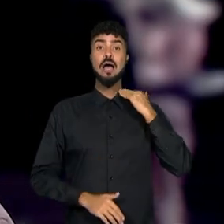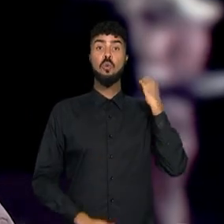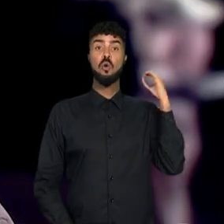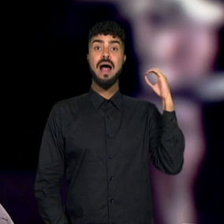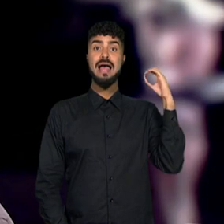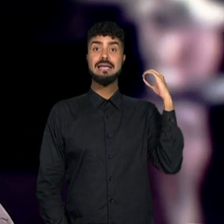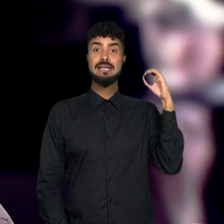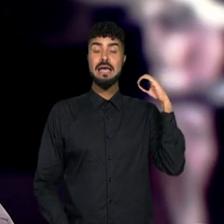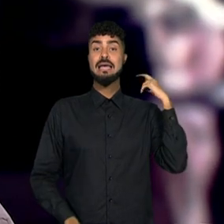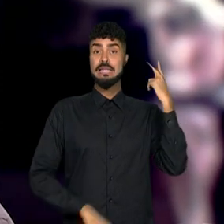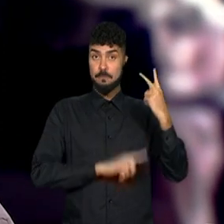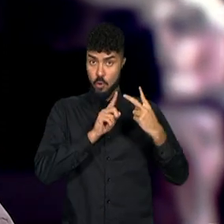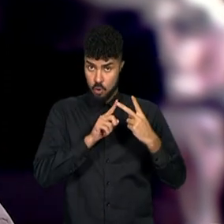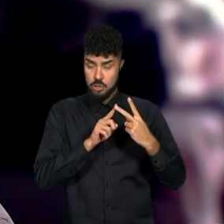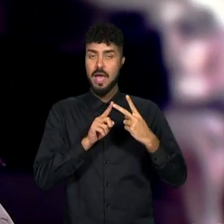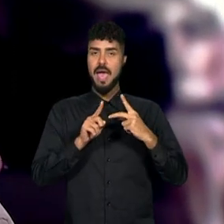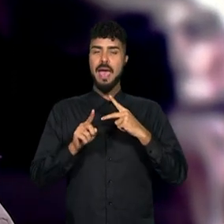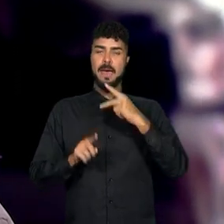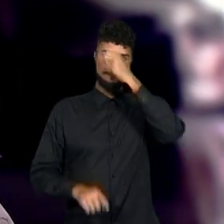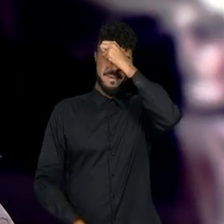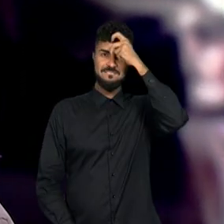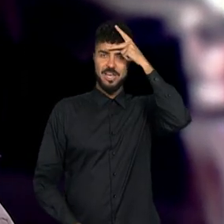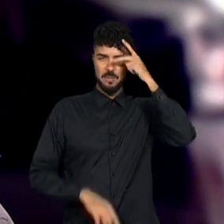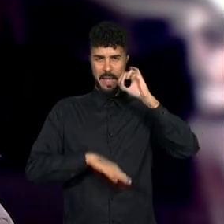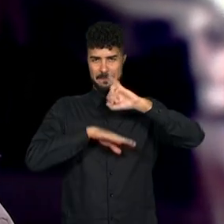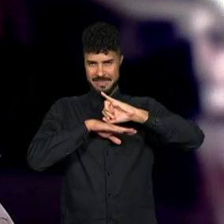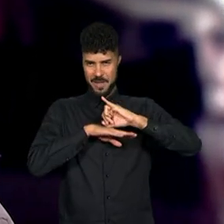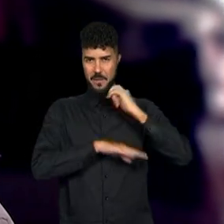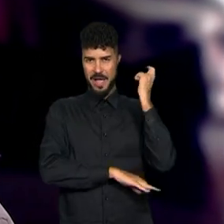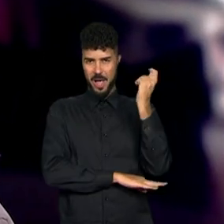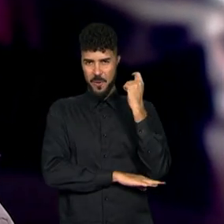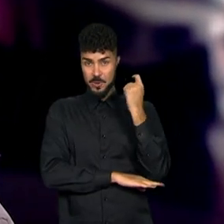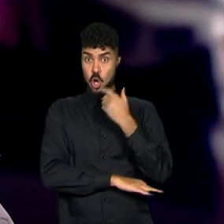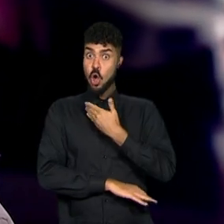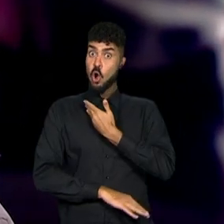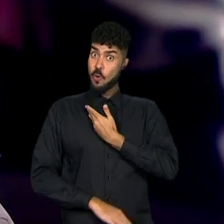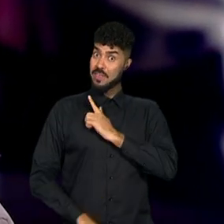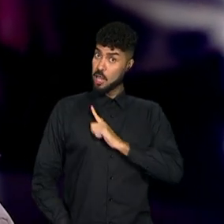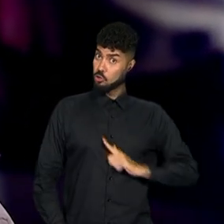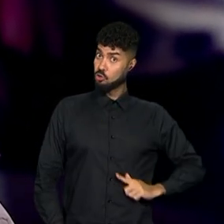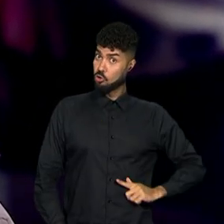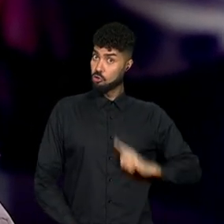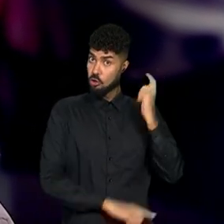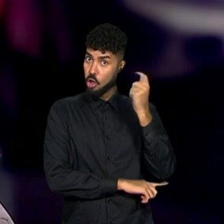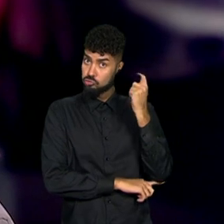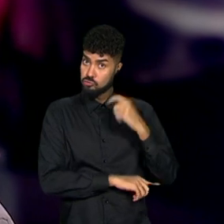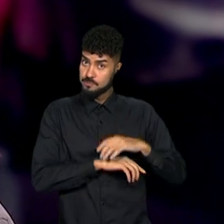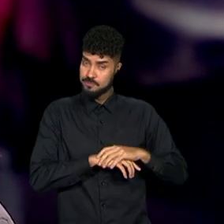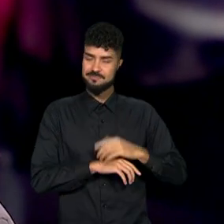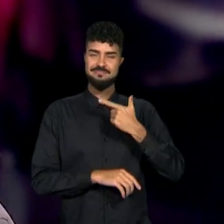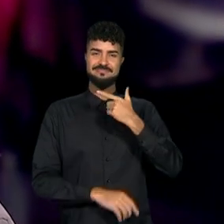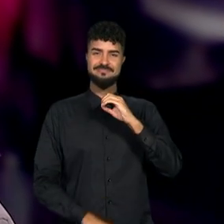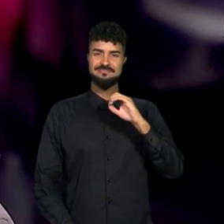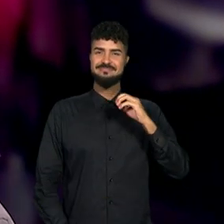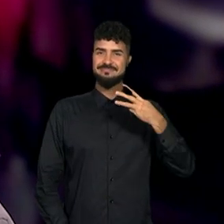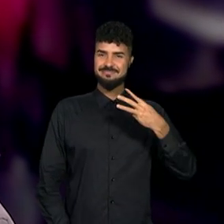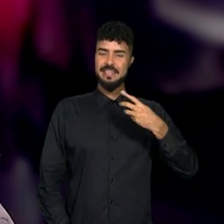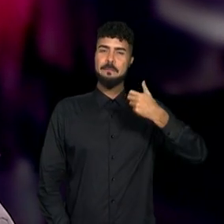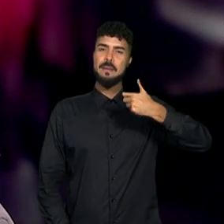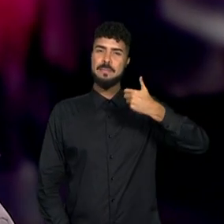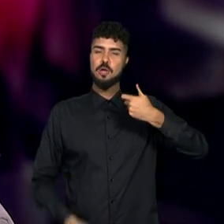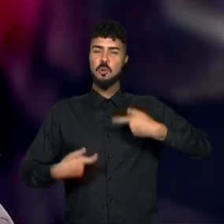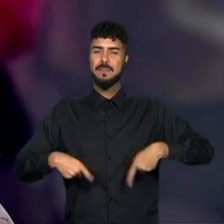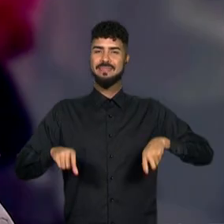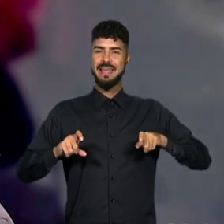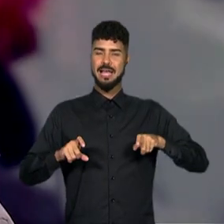Depois, sucessivamente, foi prefeito da capital gaúcha e governador do Rio Grande do Sul. Em 2003, durante o primeiro mandato